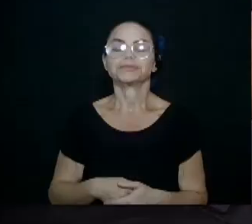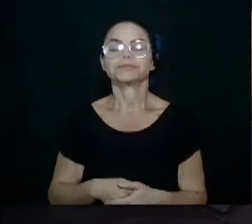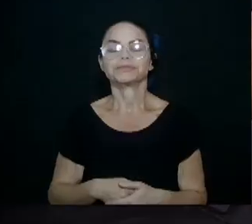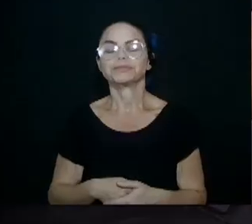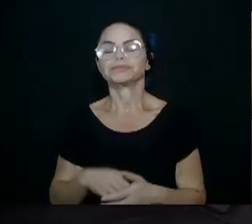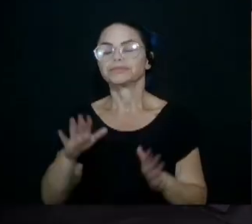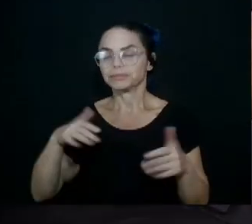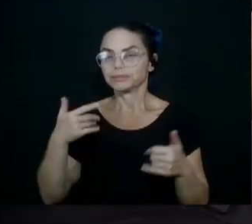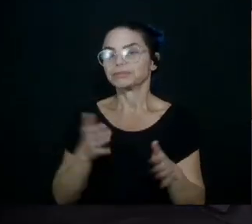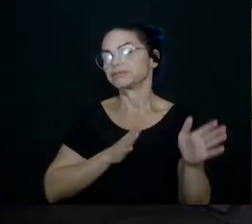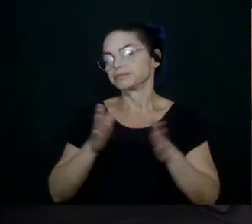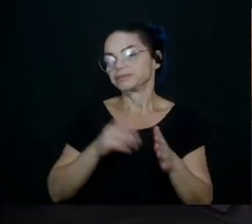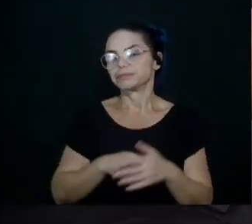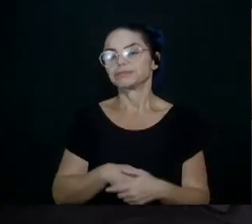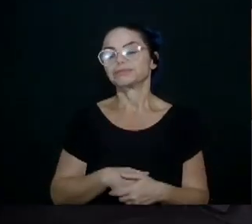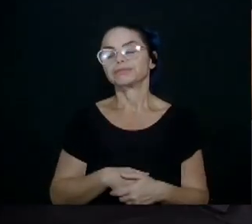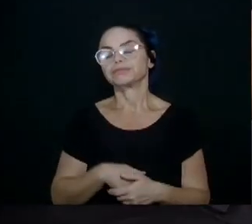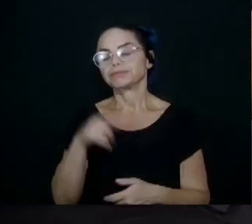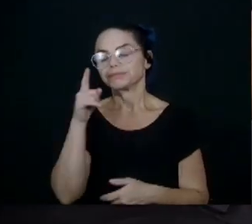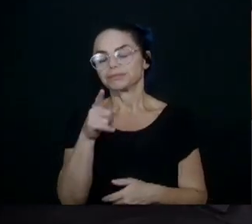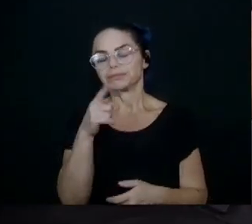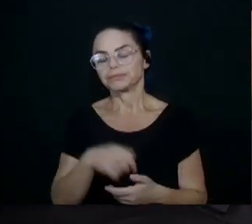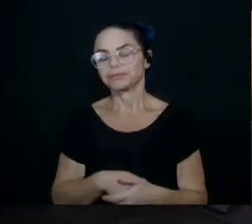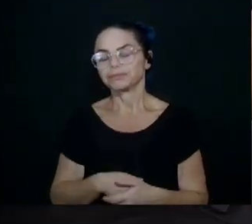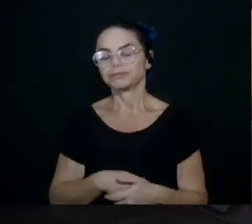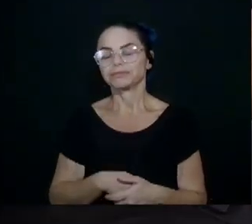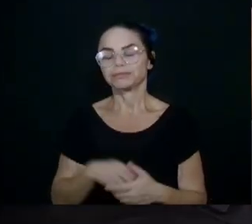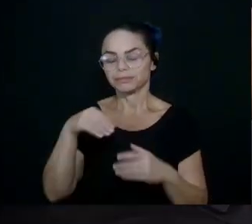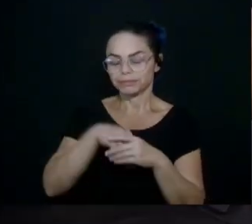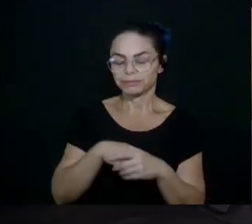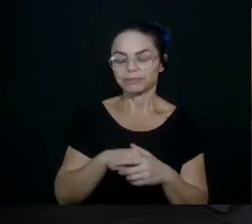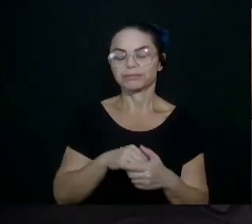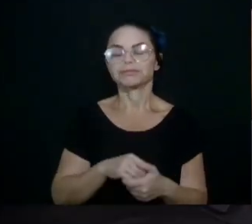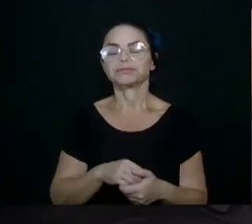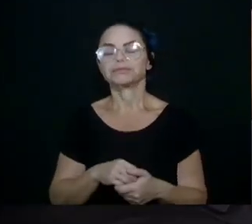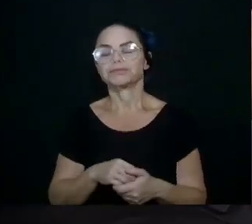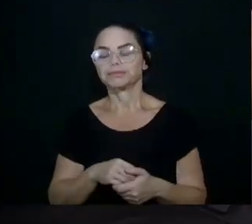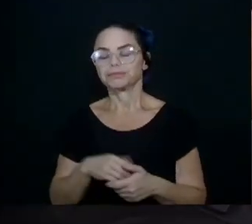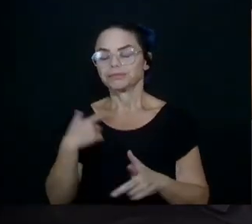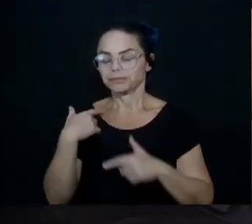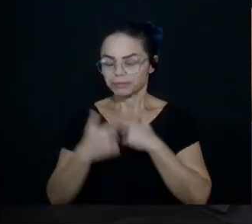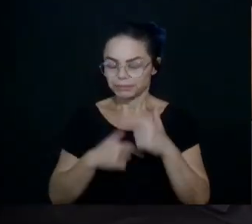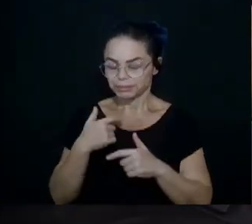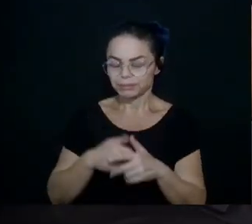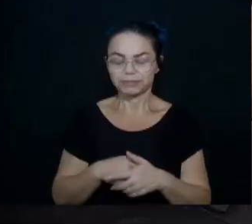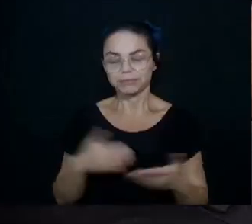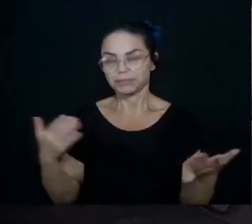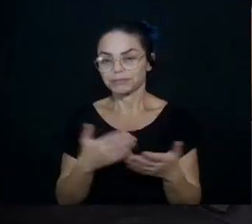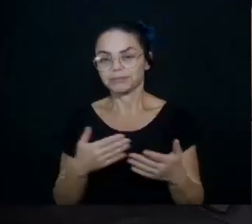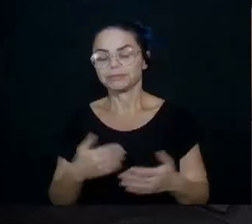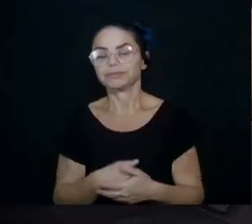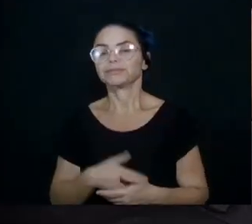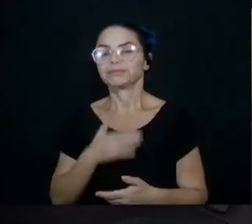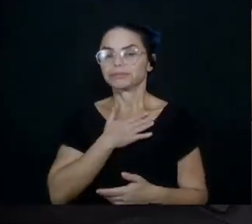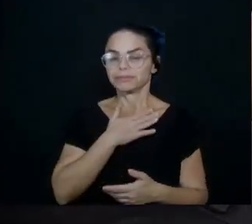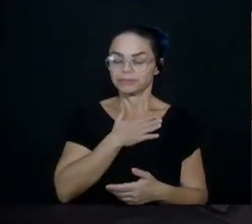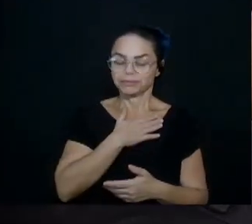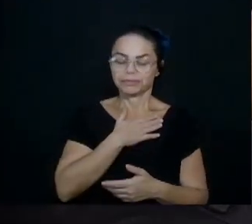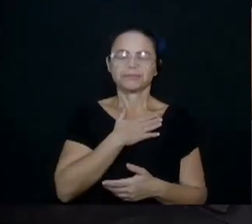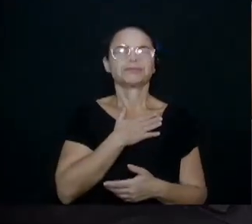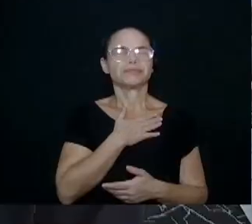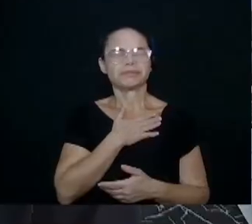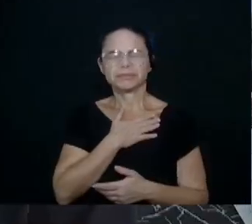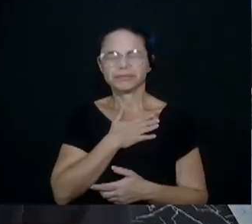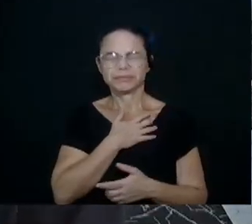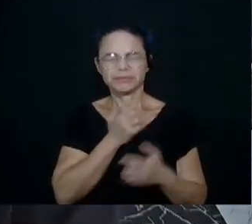momento que você estava ali na sua atuação que você falou, agora é hora, vou abrir a minha